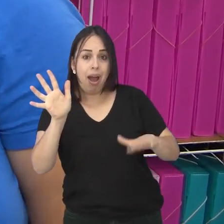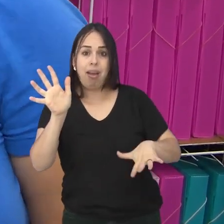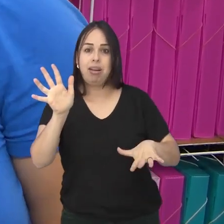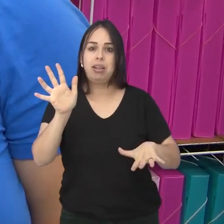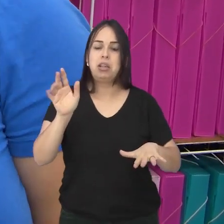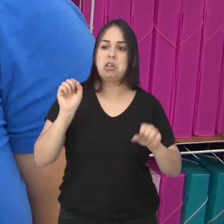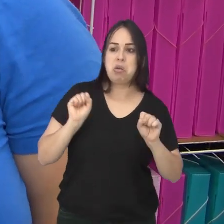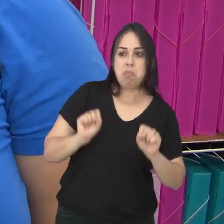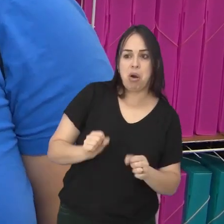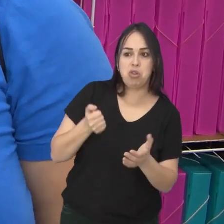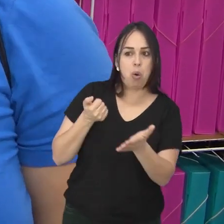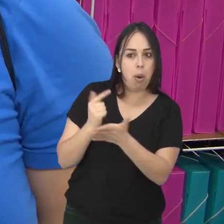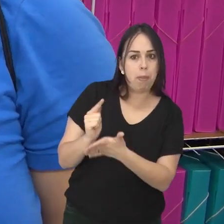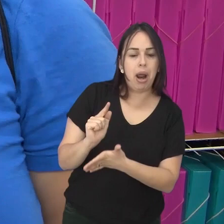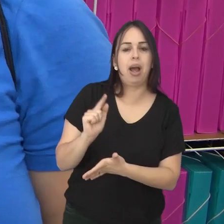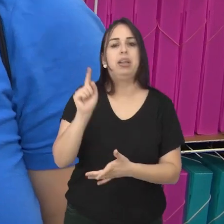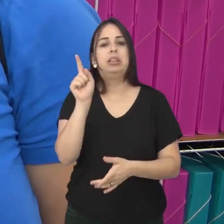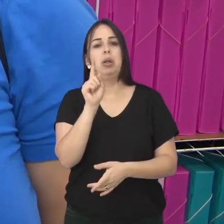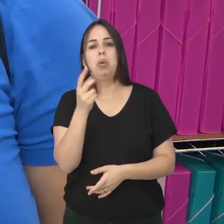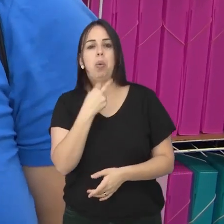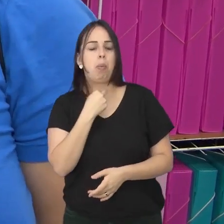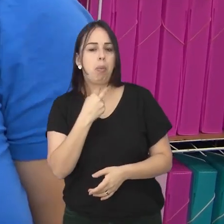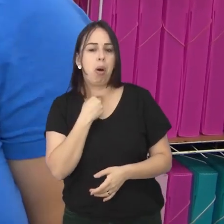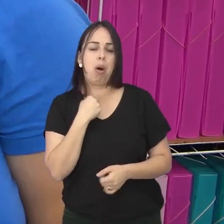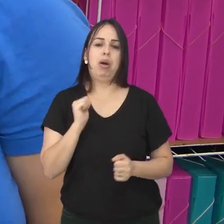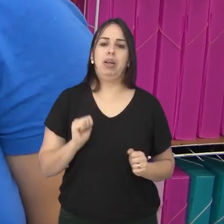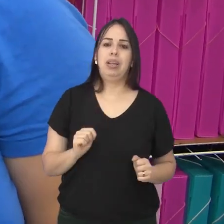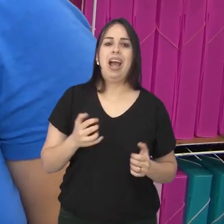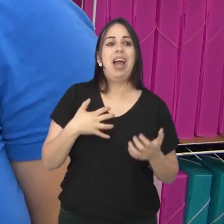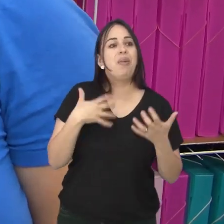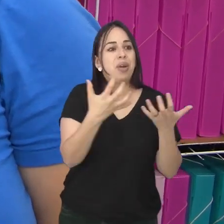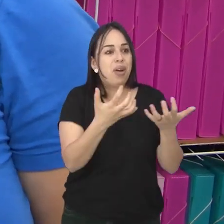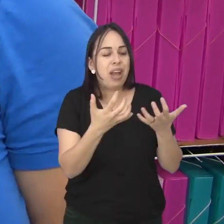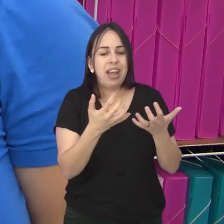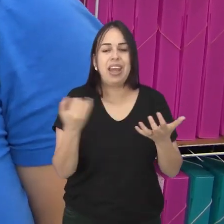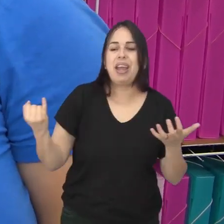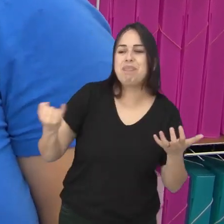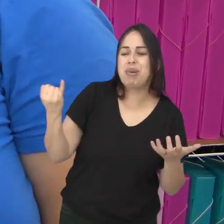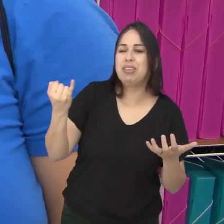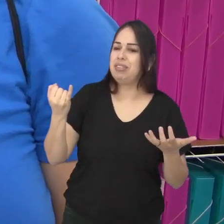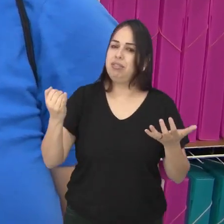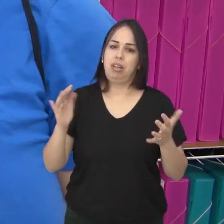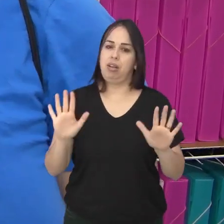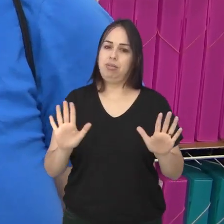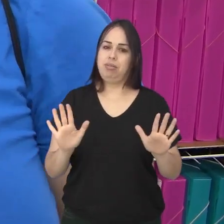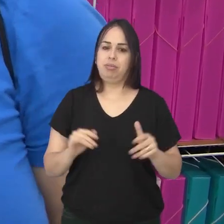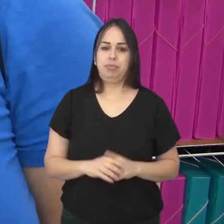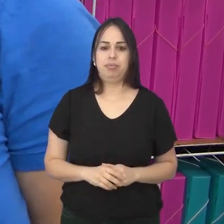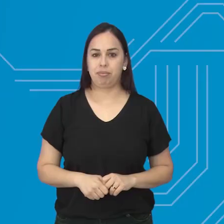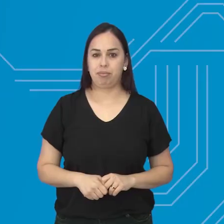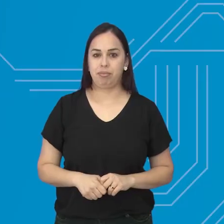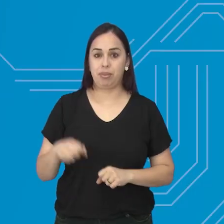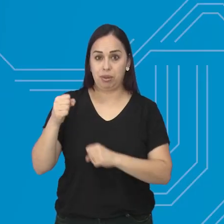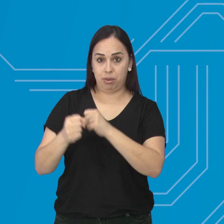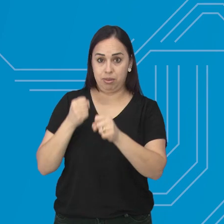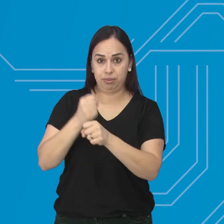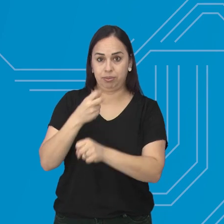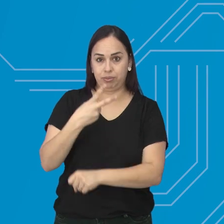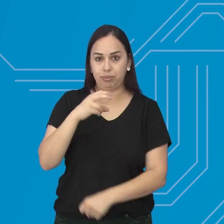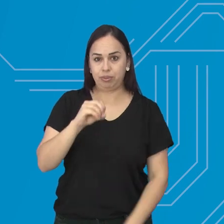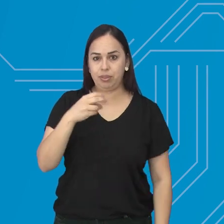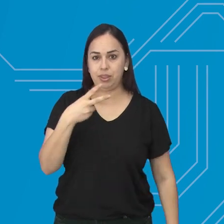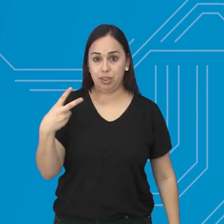o que vale a pena, o que é consumo, o que eu quero, o que é importante, o que é necessidade e desejo, né? O ano